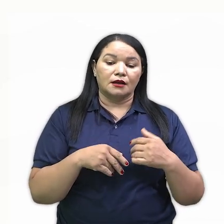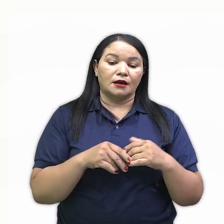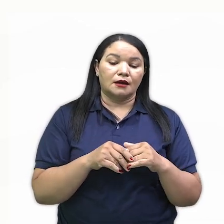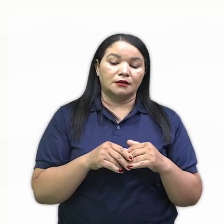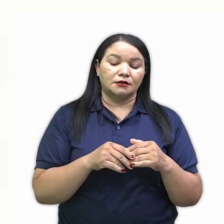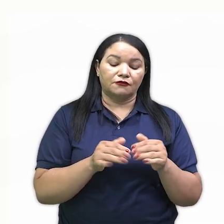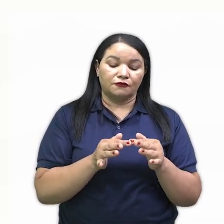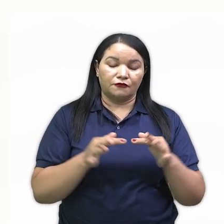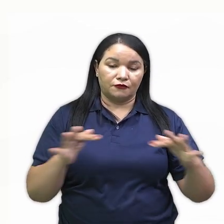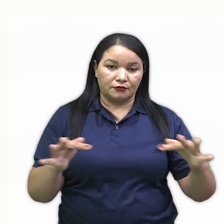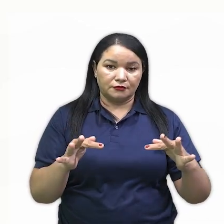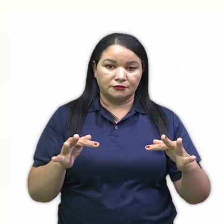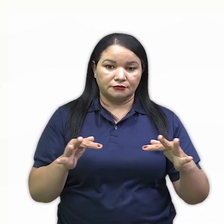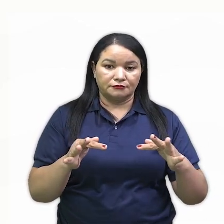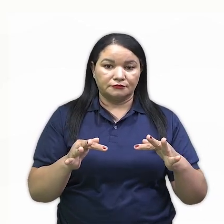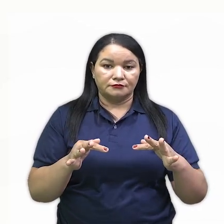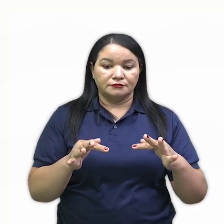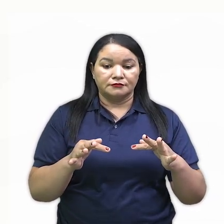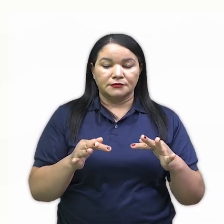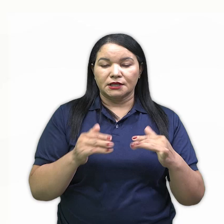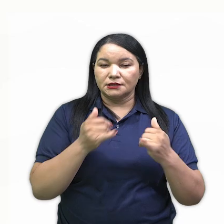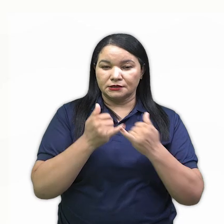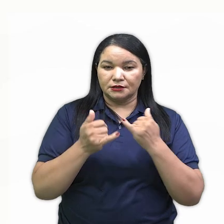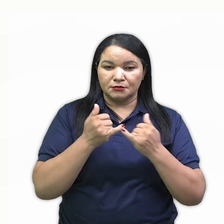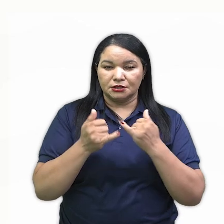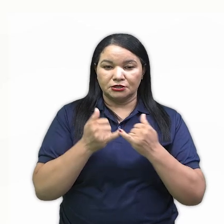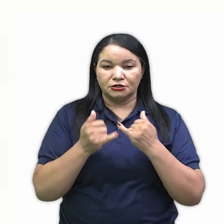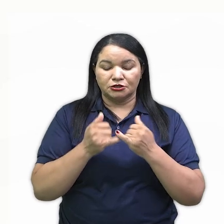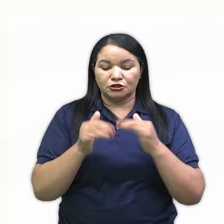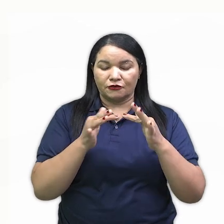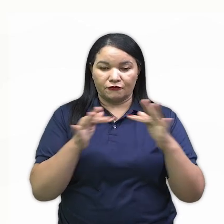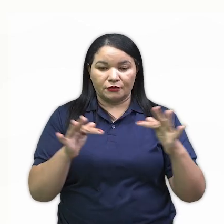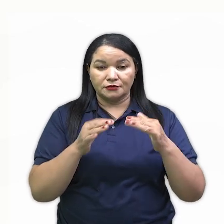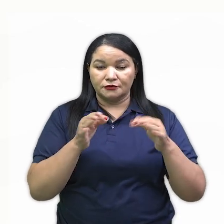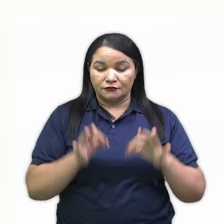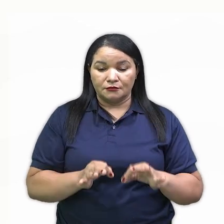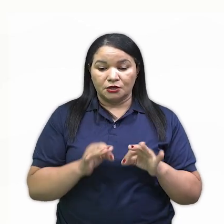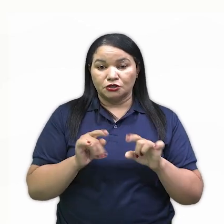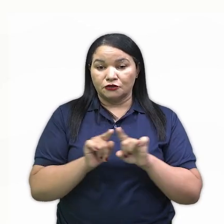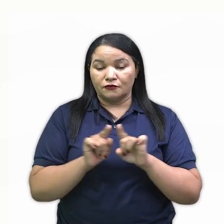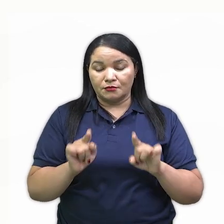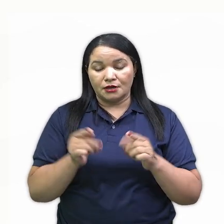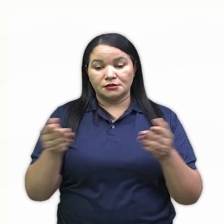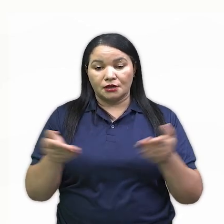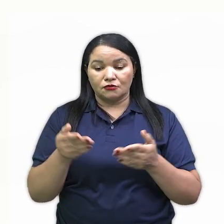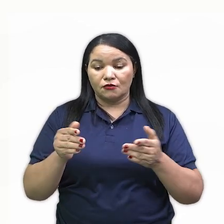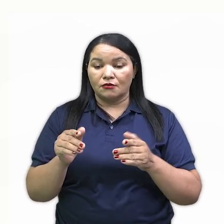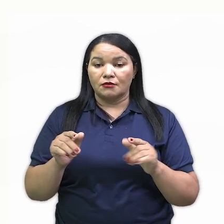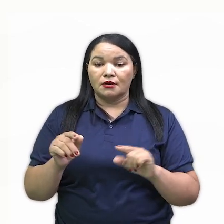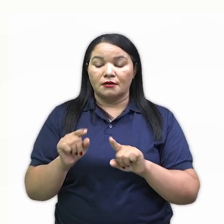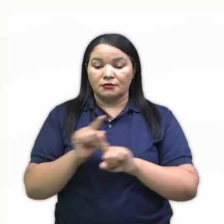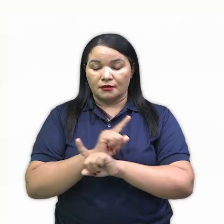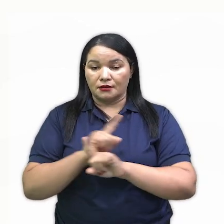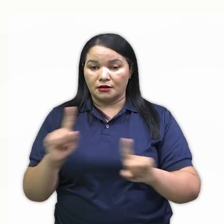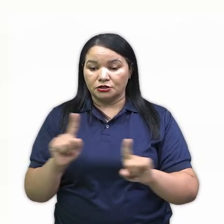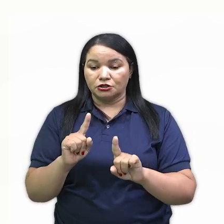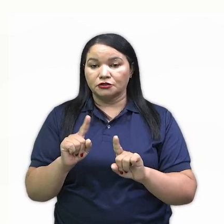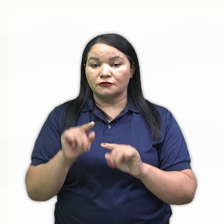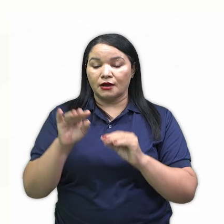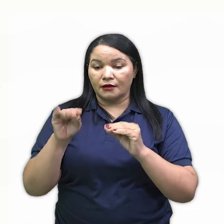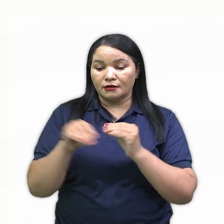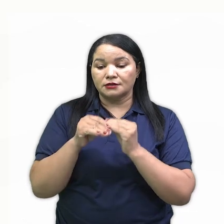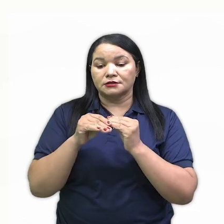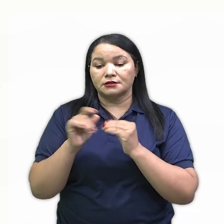quase a mesma coisa da frase afirmativa, só que depois do verbo to be, vou acrescentar o not. Olha